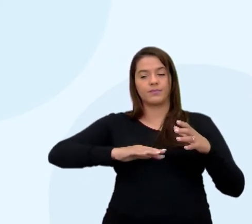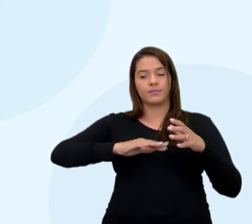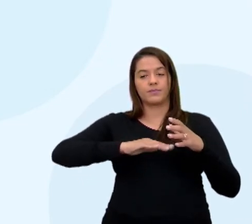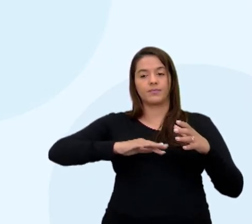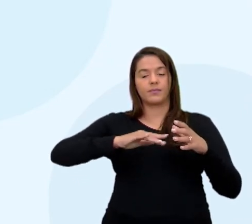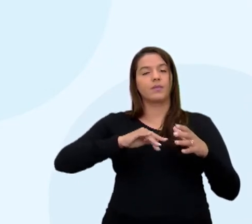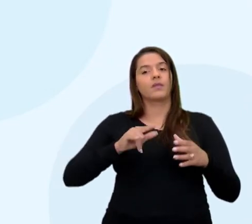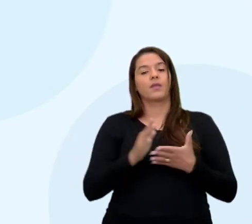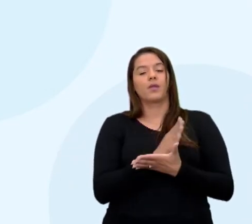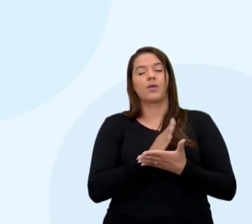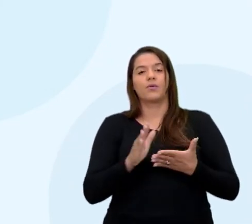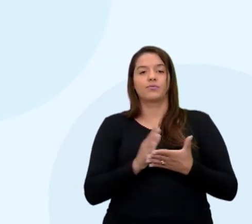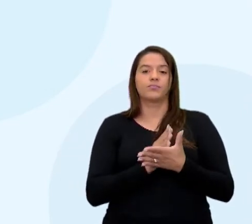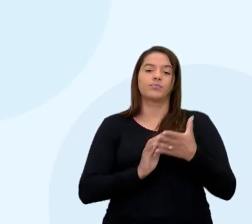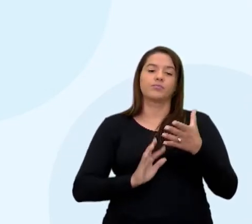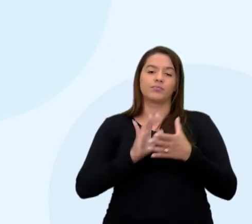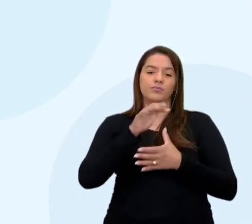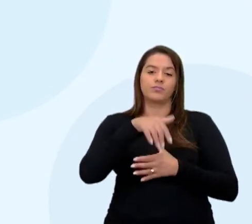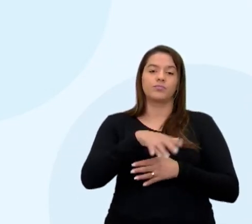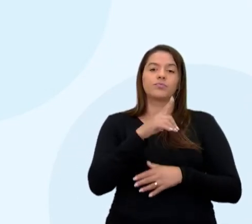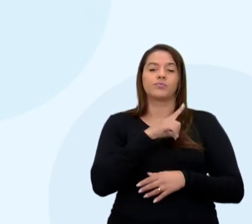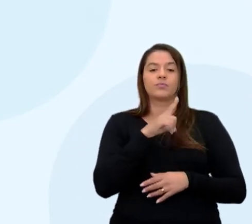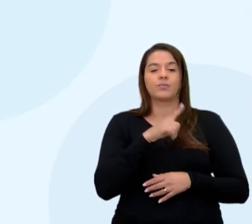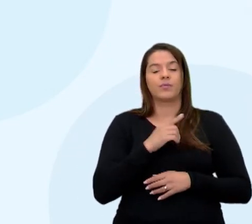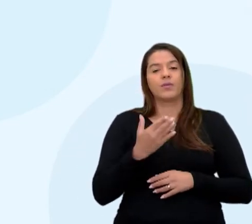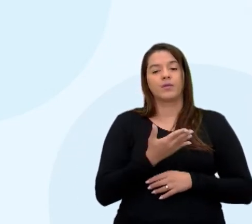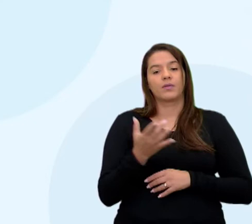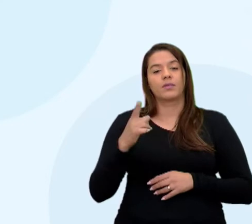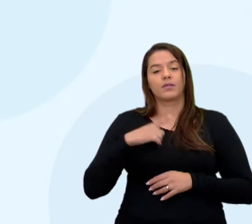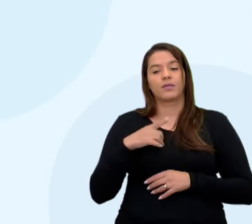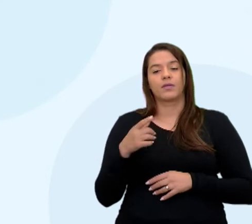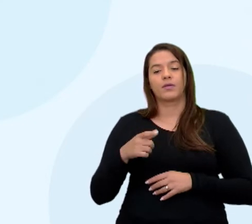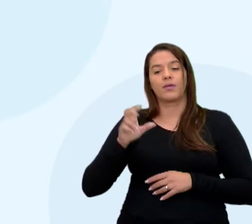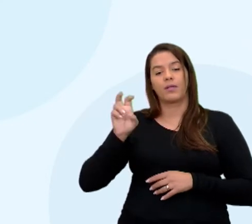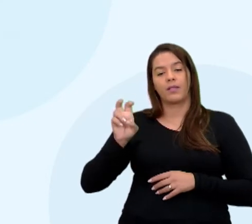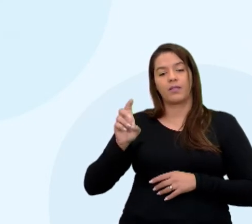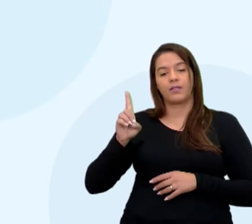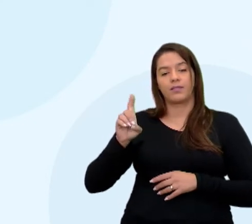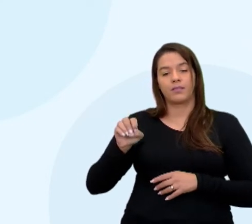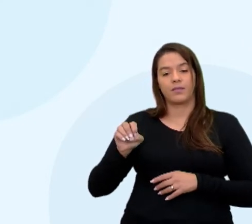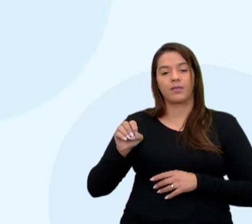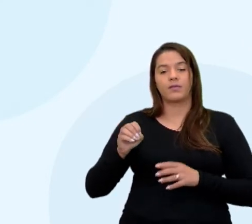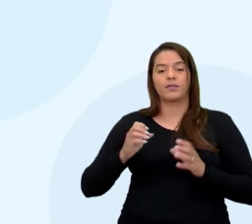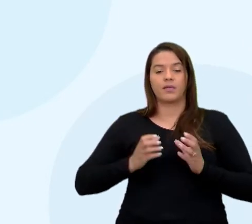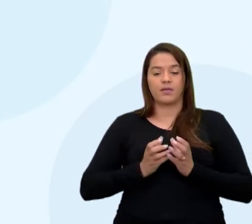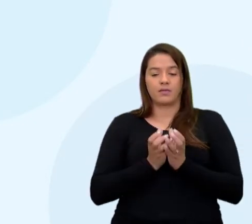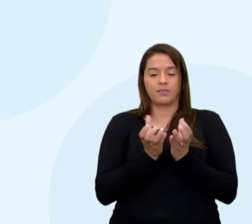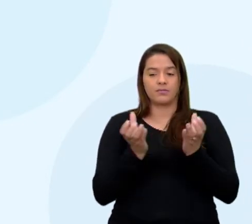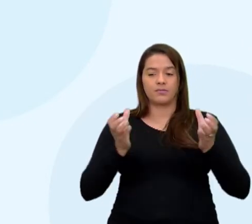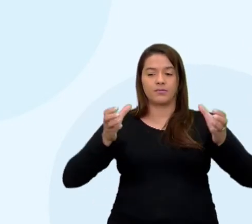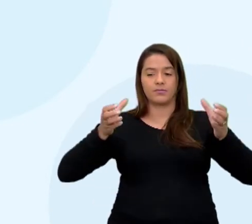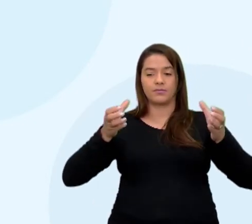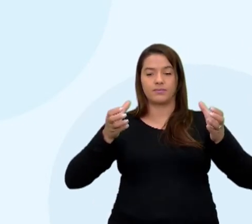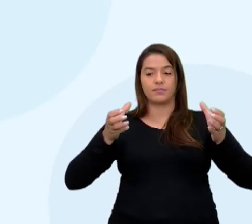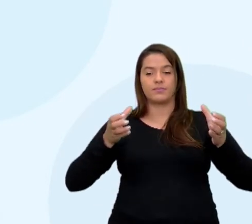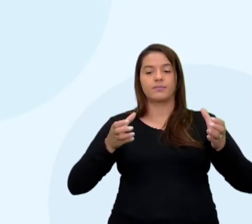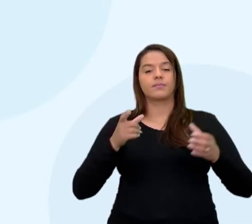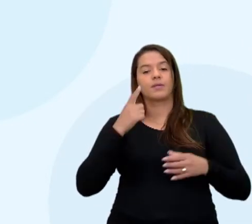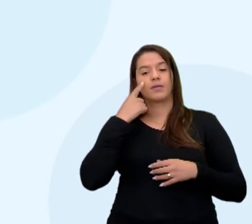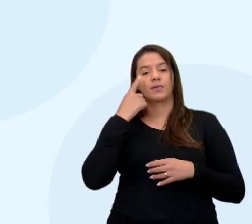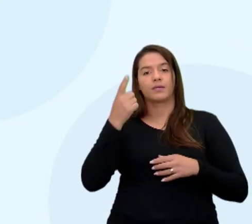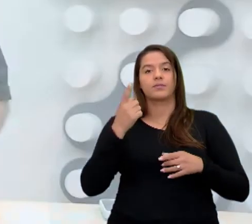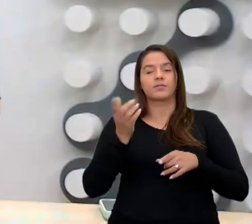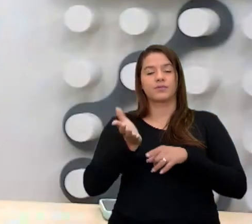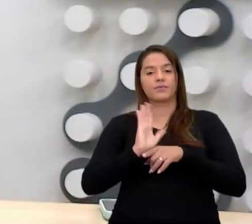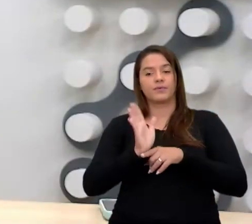pelos vulcões, né? Aí nós temos o que eles chamam de 10, a garganta, que é uma parte mais larga, que é aquilo que aparece as imagens na televisão,